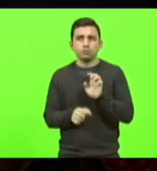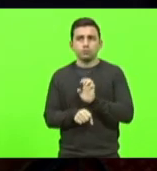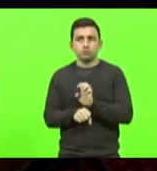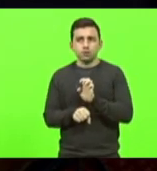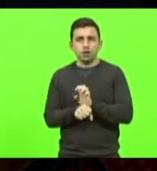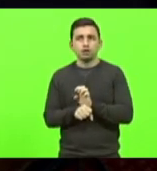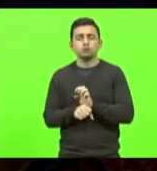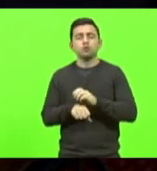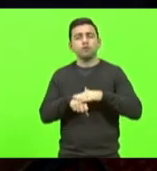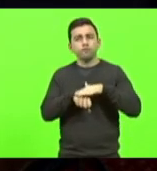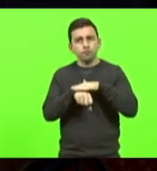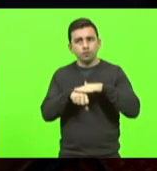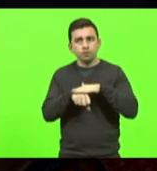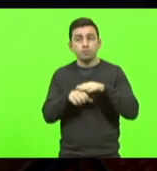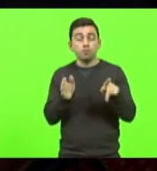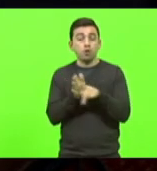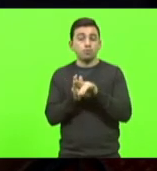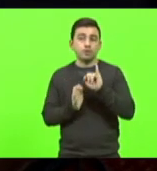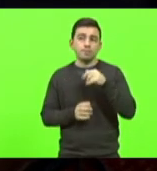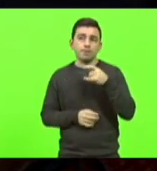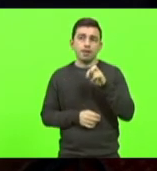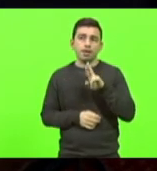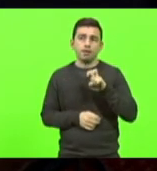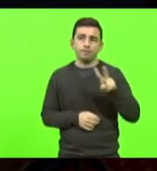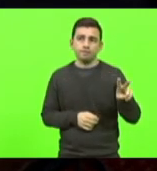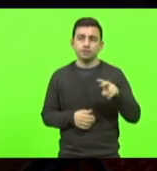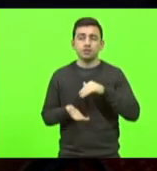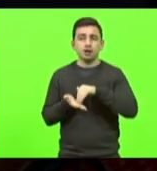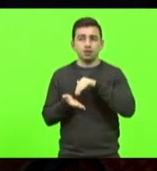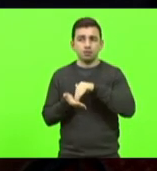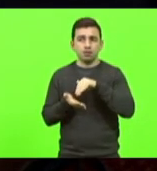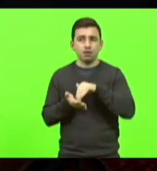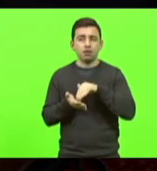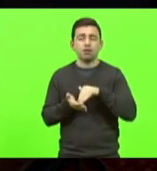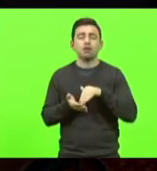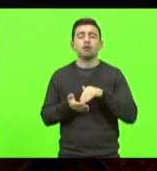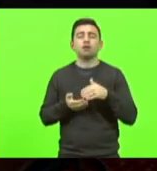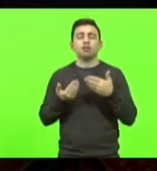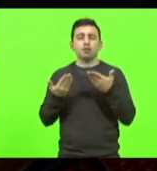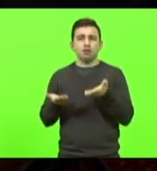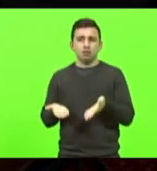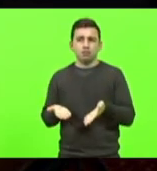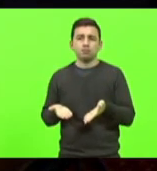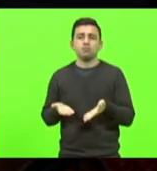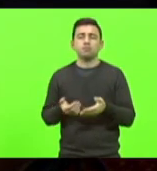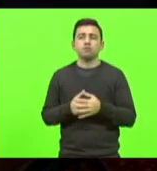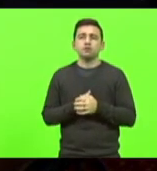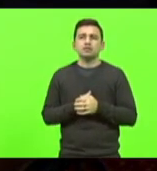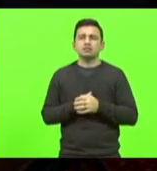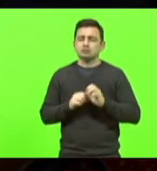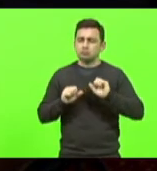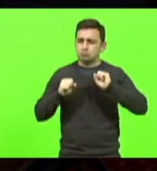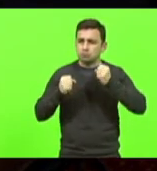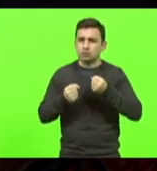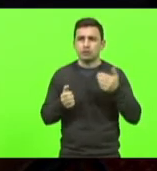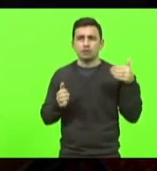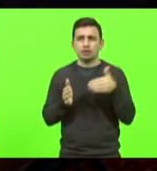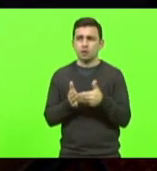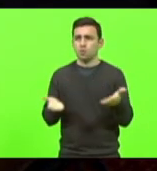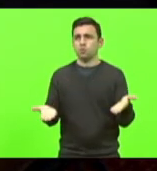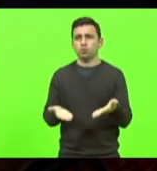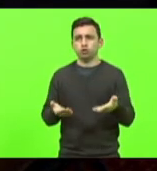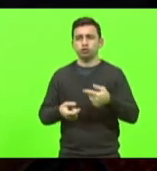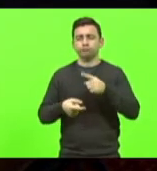dialogou através do iprev da secretaria da casa civil e incansavelmente até o dia de hoje